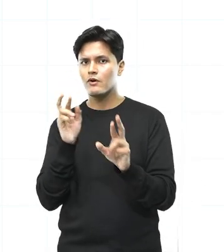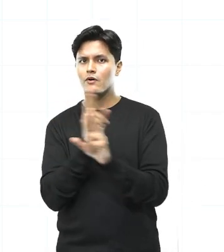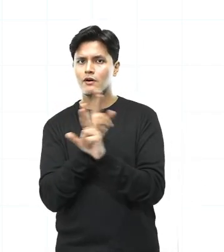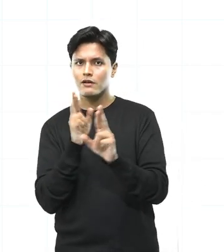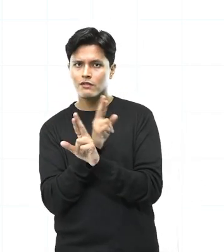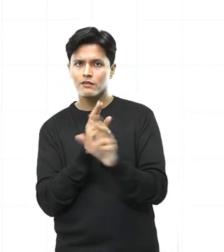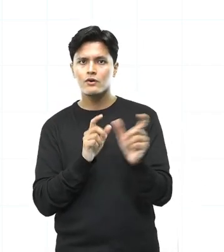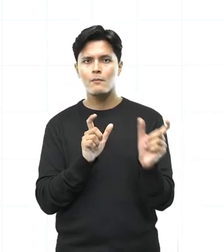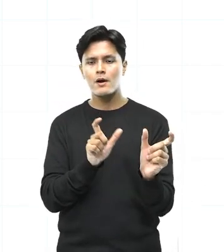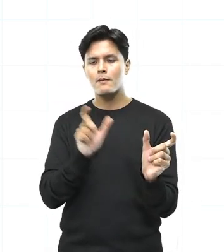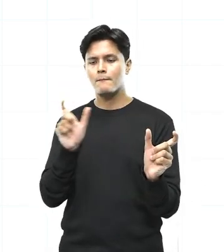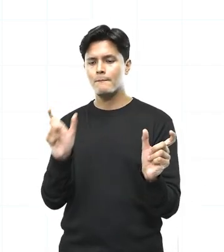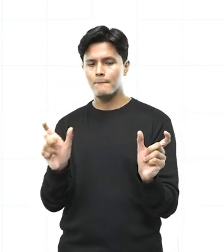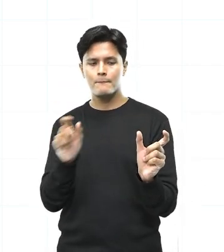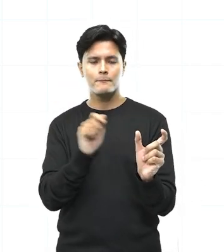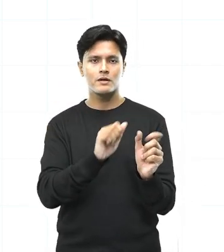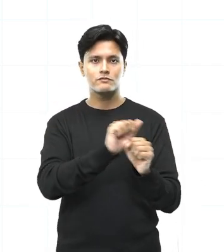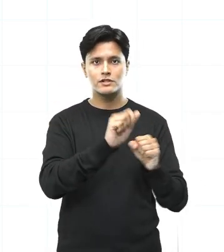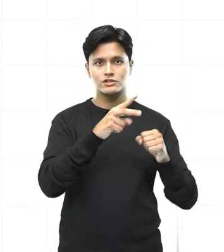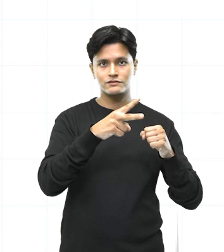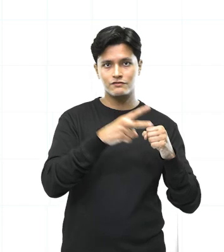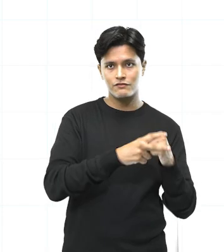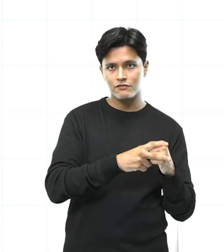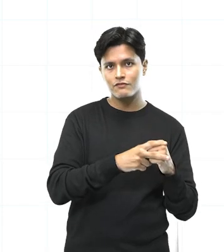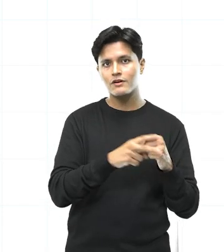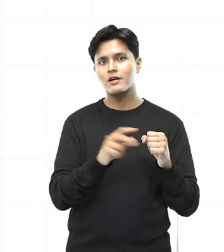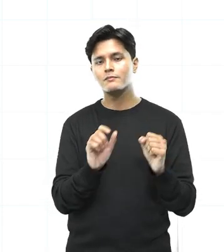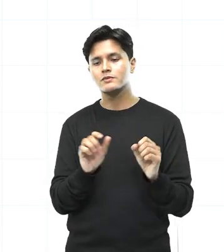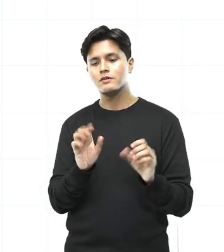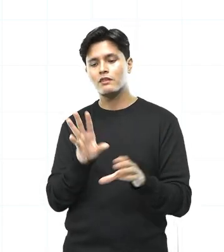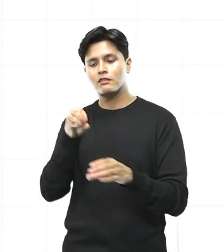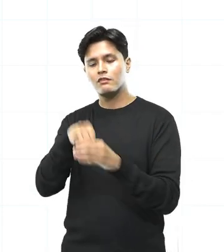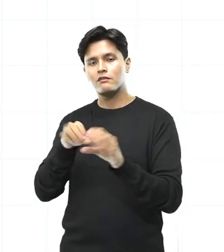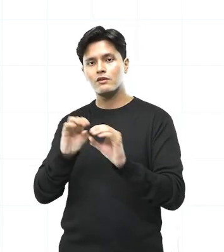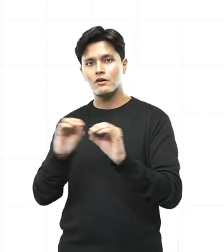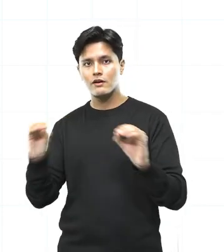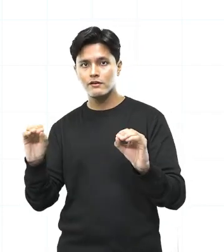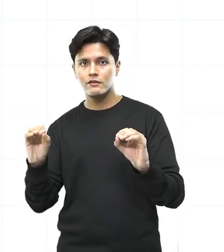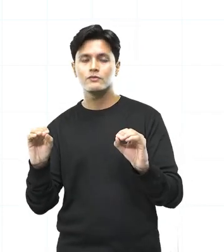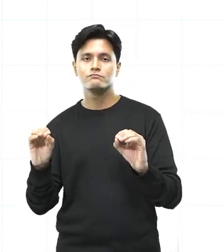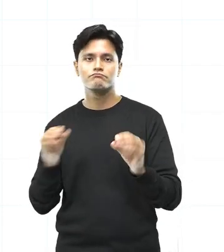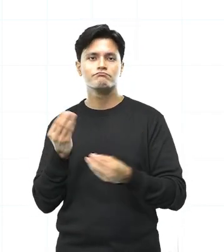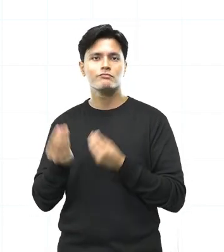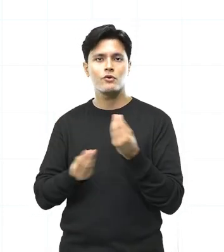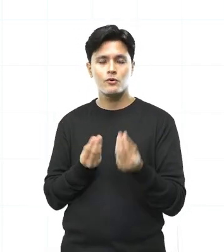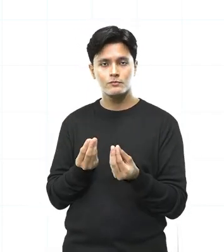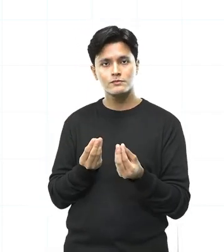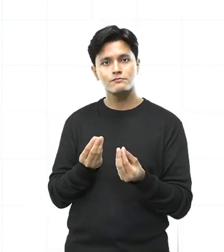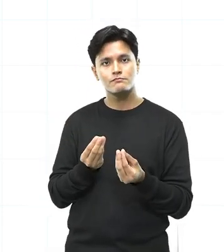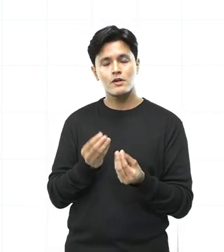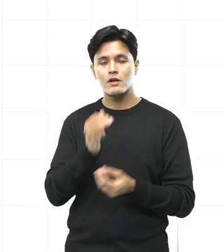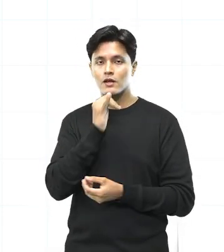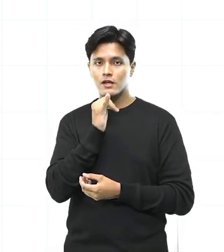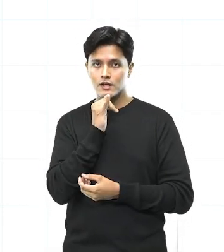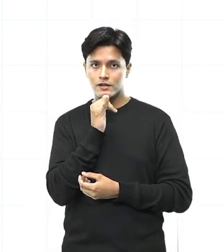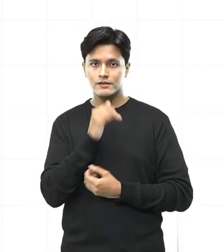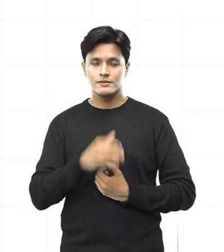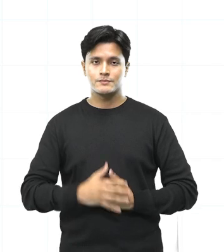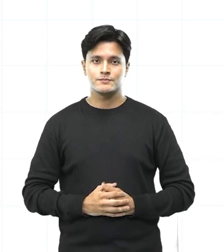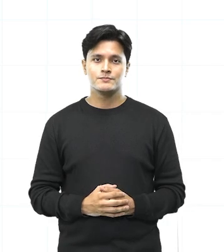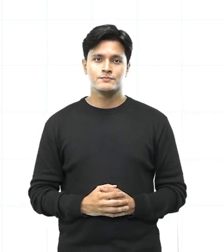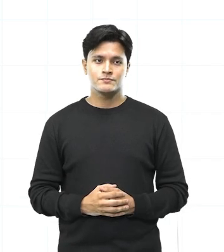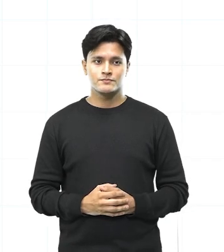nossos advérbios, né, dentro das nossas orações. Se eu digo assim para vocês, o